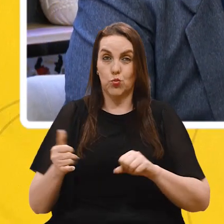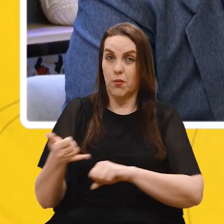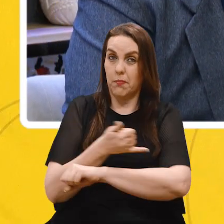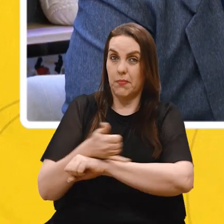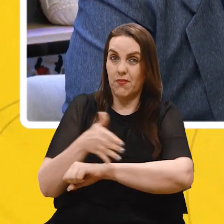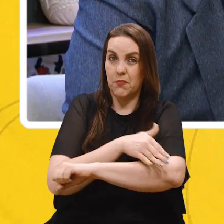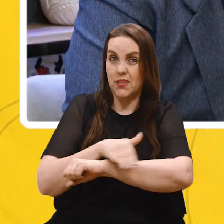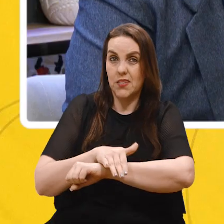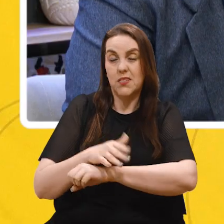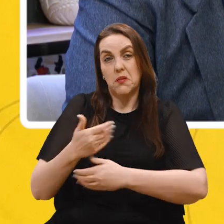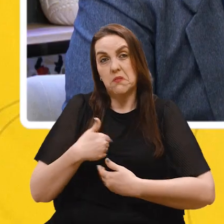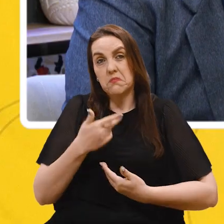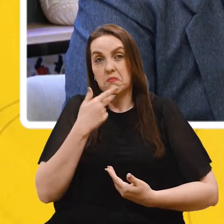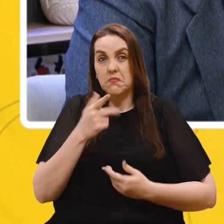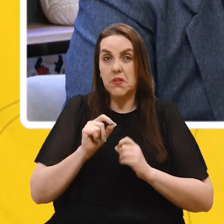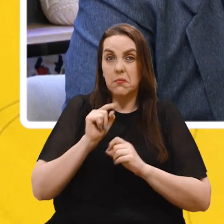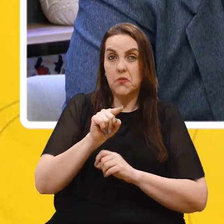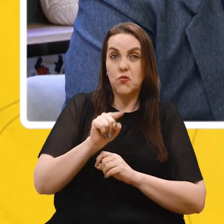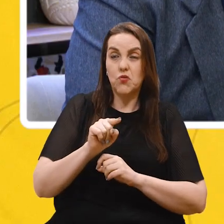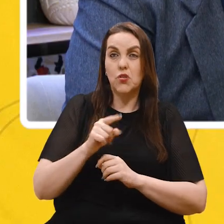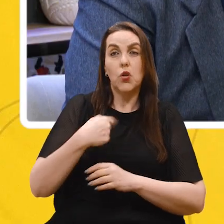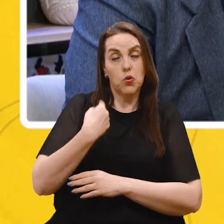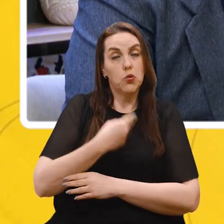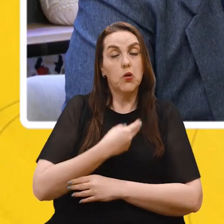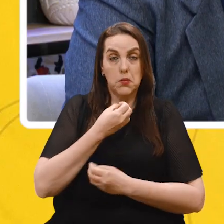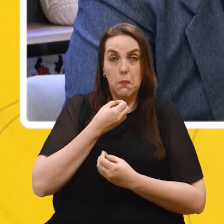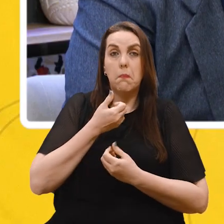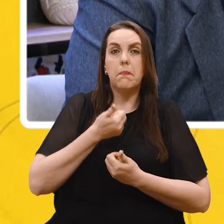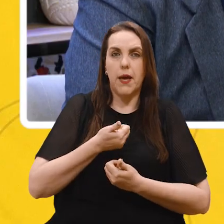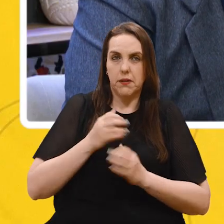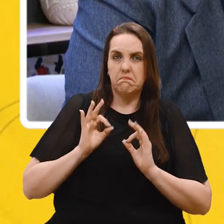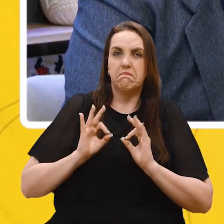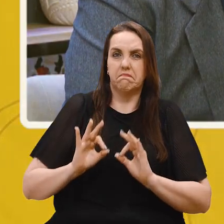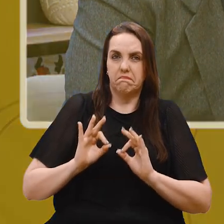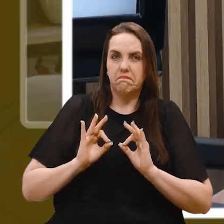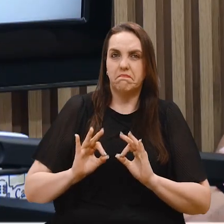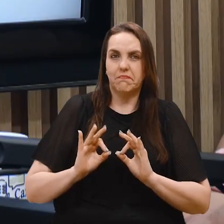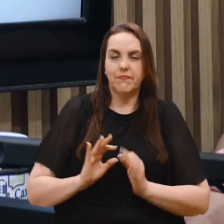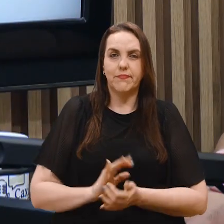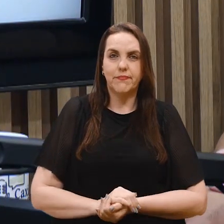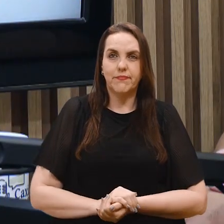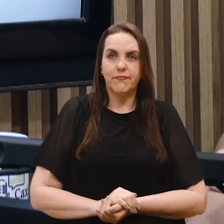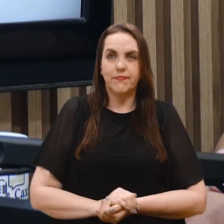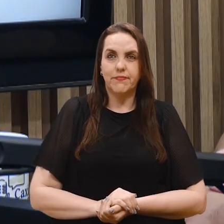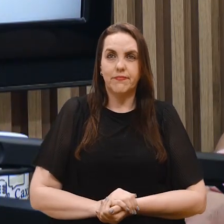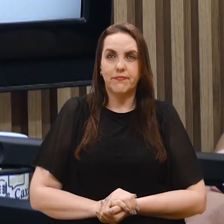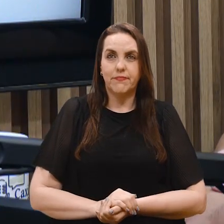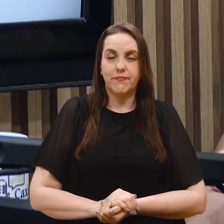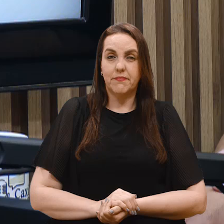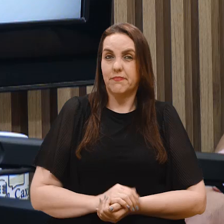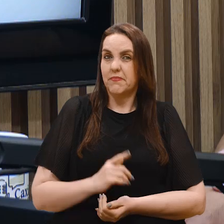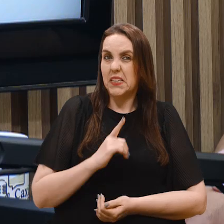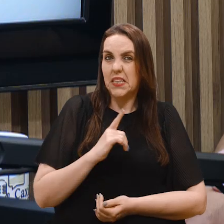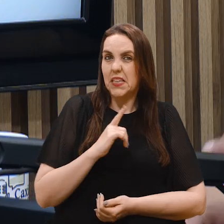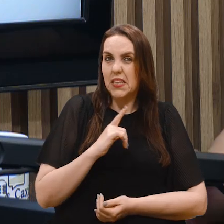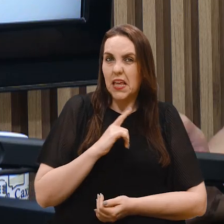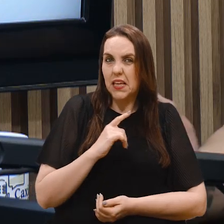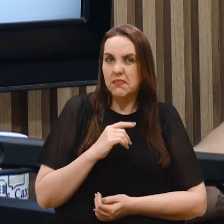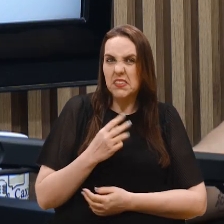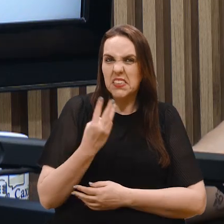vou dizer, tipo, a gente foi muito bem agraciado, né? Acho que se eu te falar que a gente deve ter, acho que são